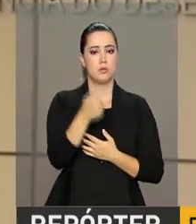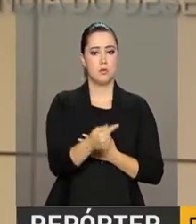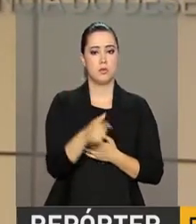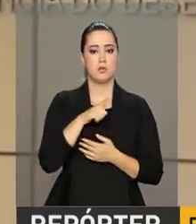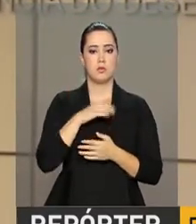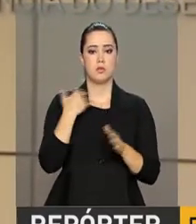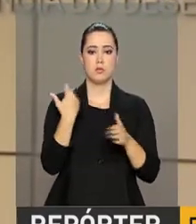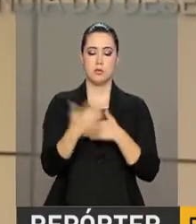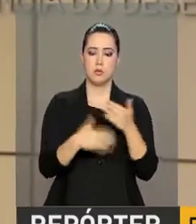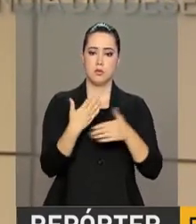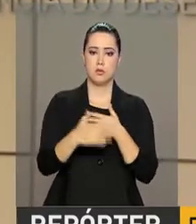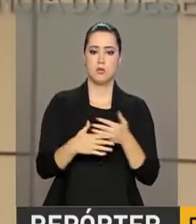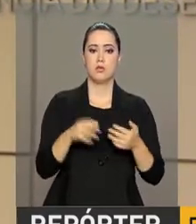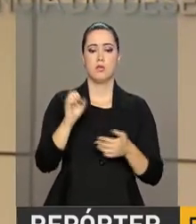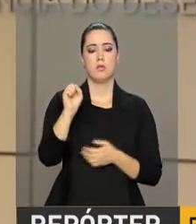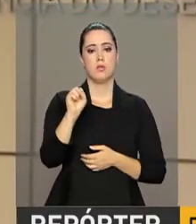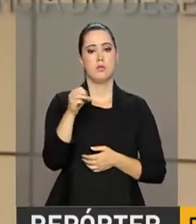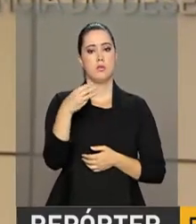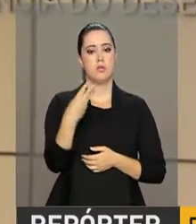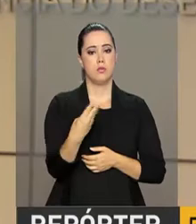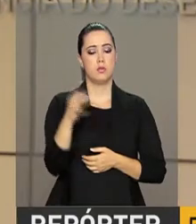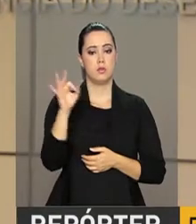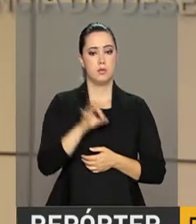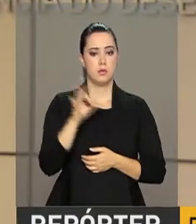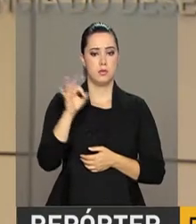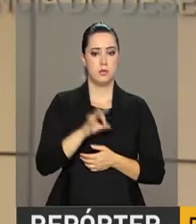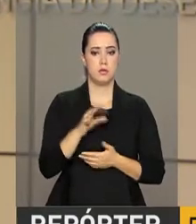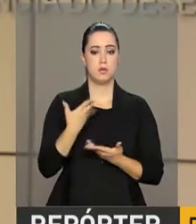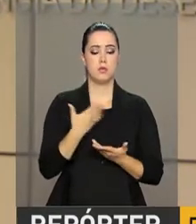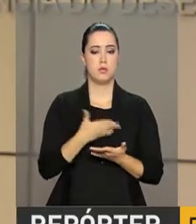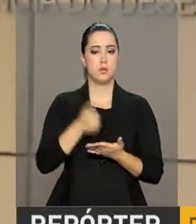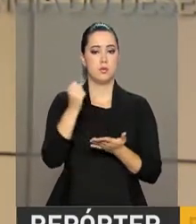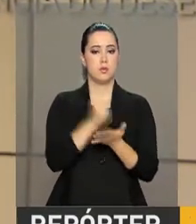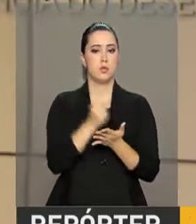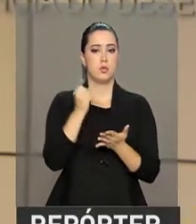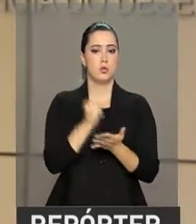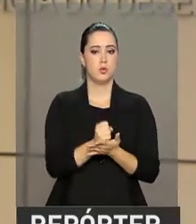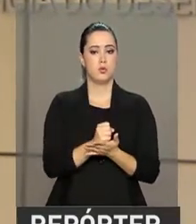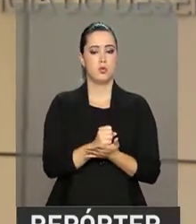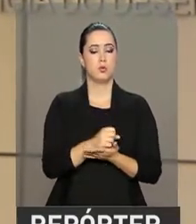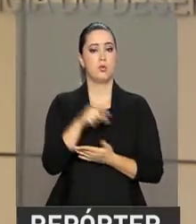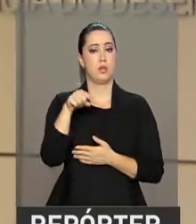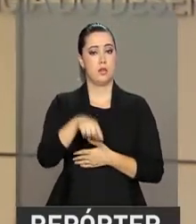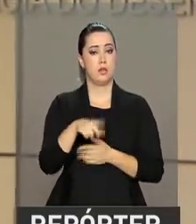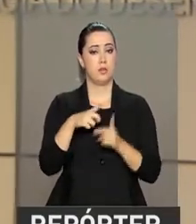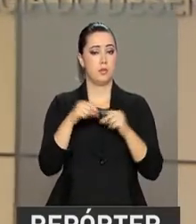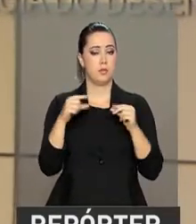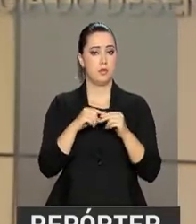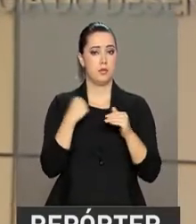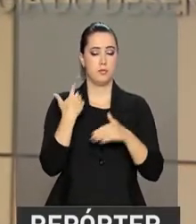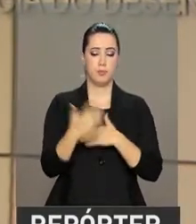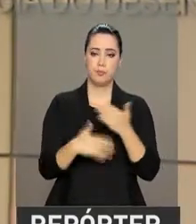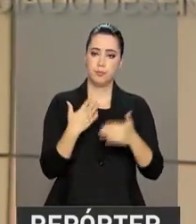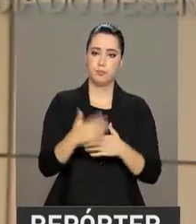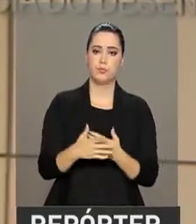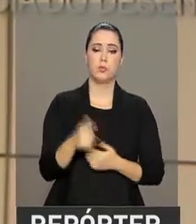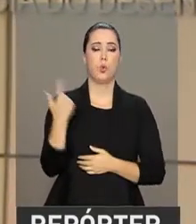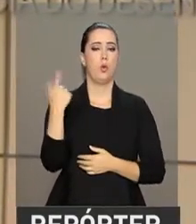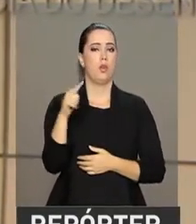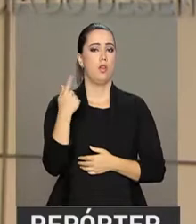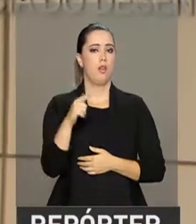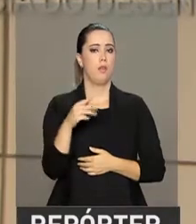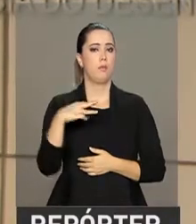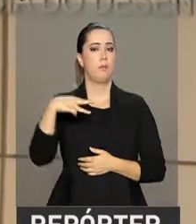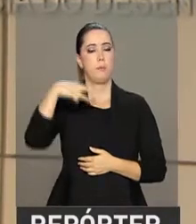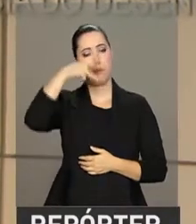incremento de 83% de contratações o df evoluiu bastante o goiás